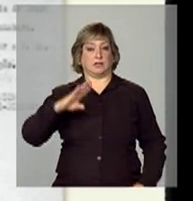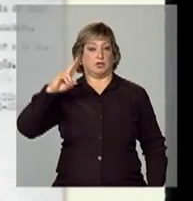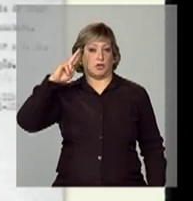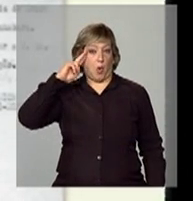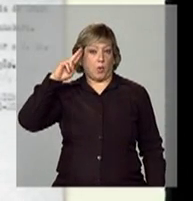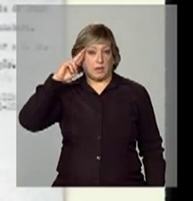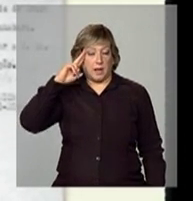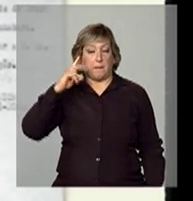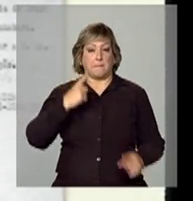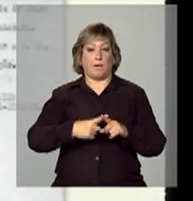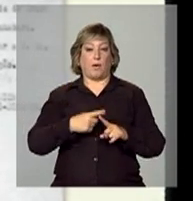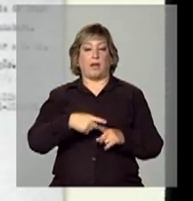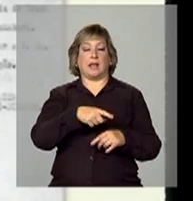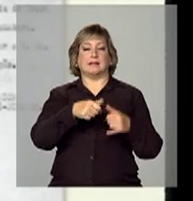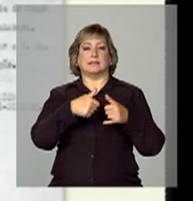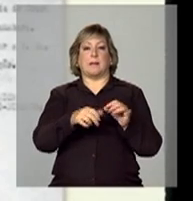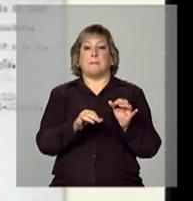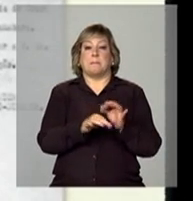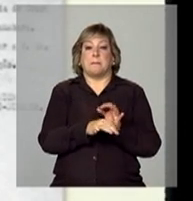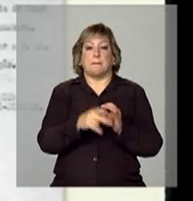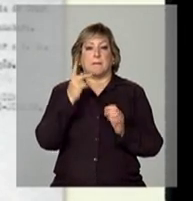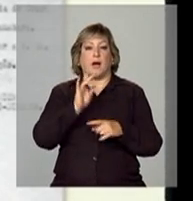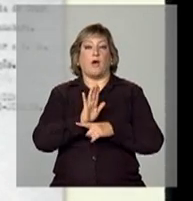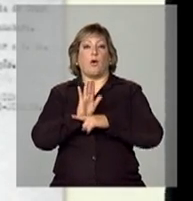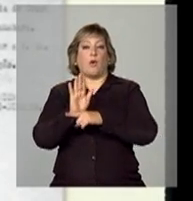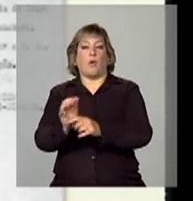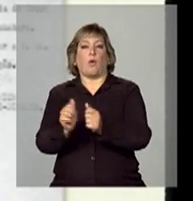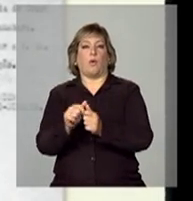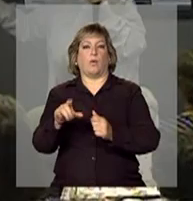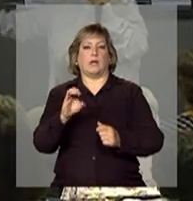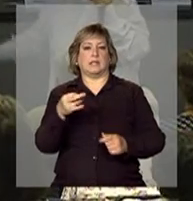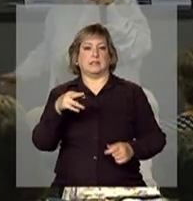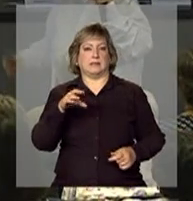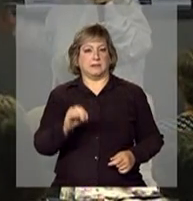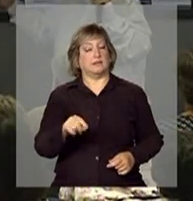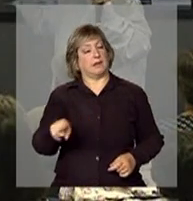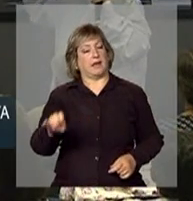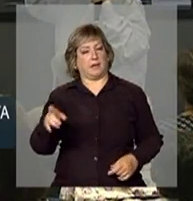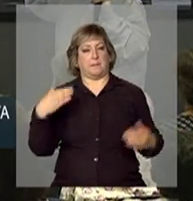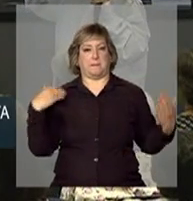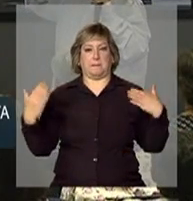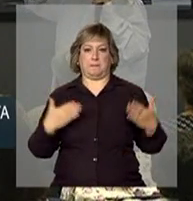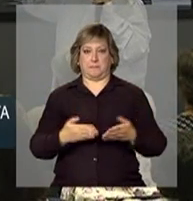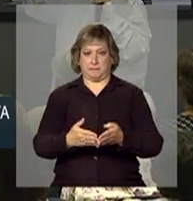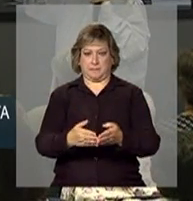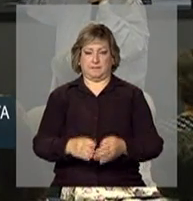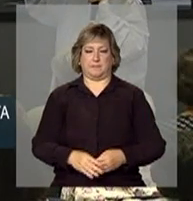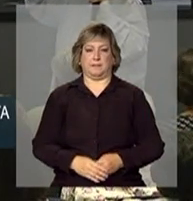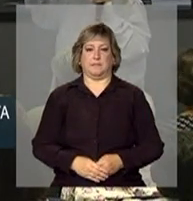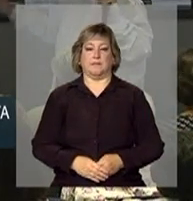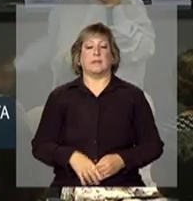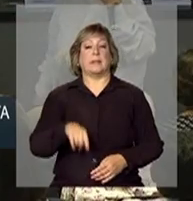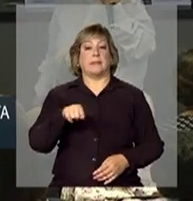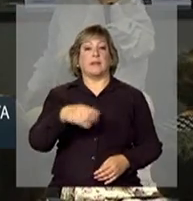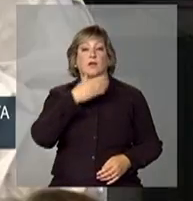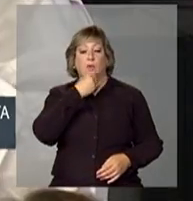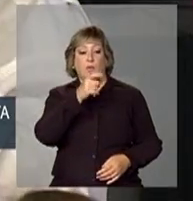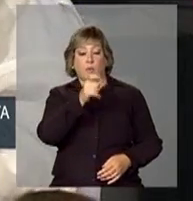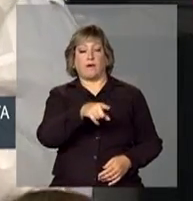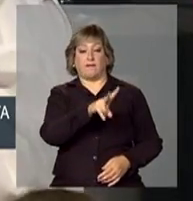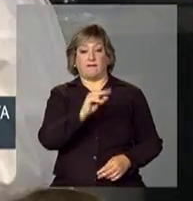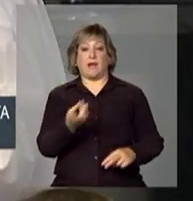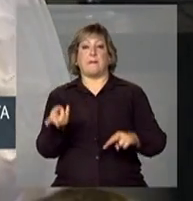ele está sendo preparado para cooperar com o centro. O centro, no caso, é o CNMAR. Muito bem. Esse rapaz vai ser preso